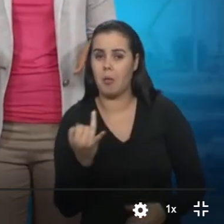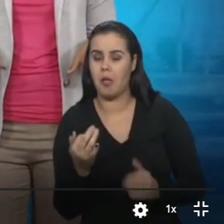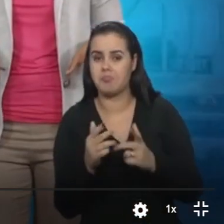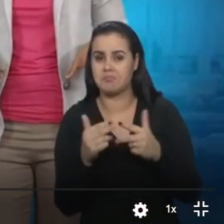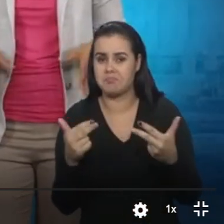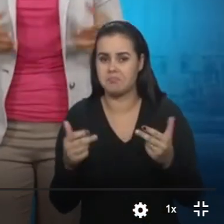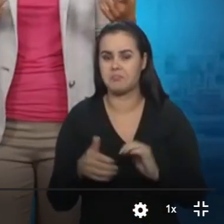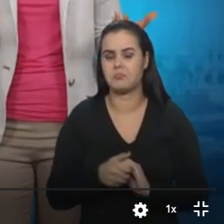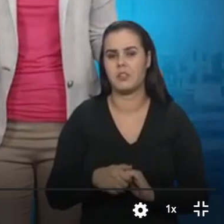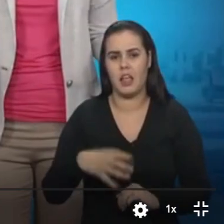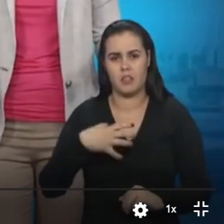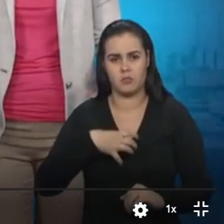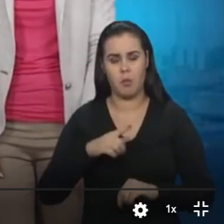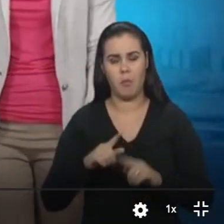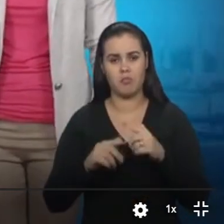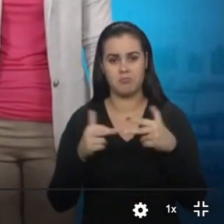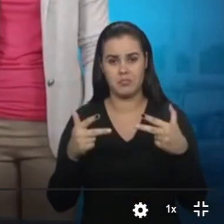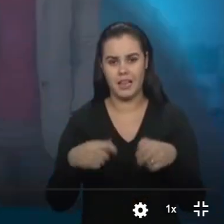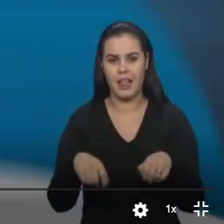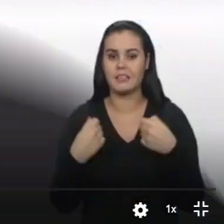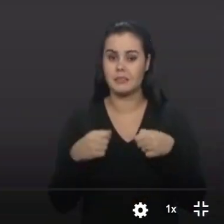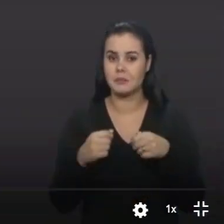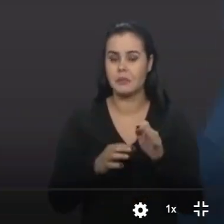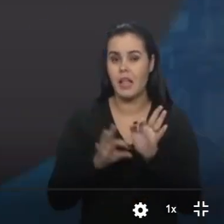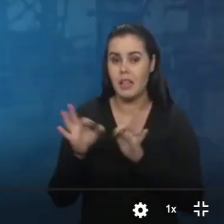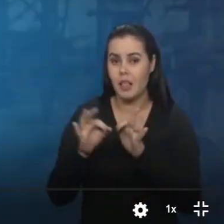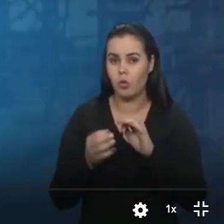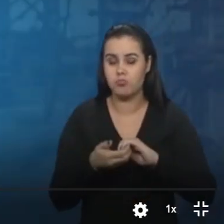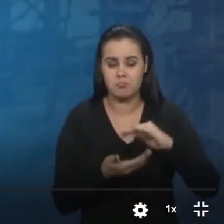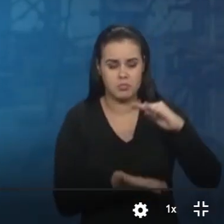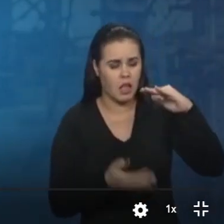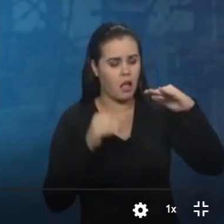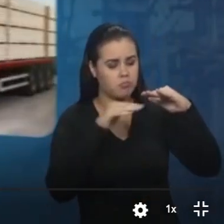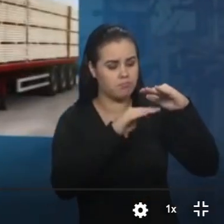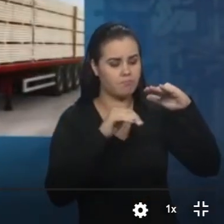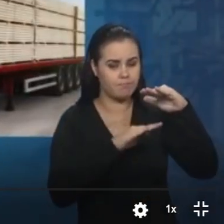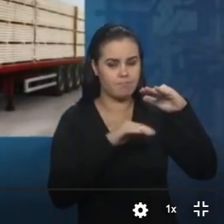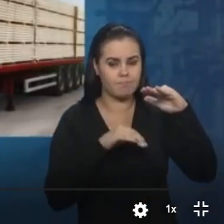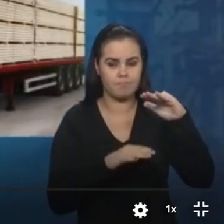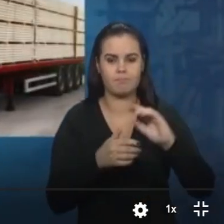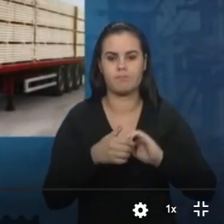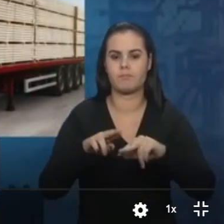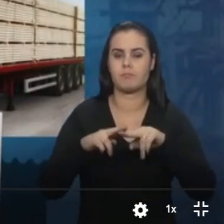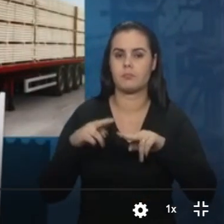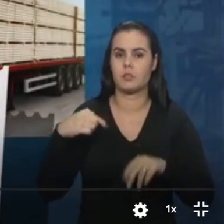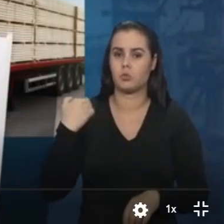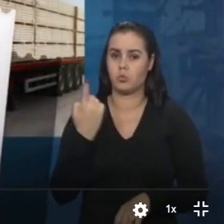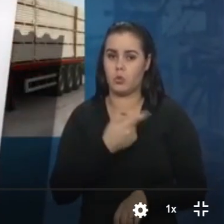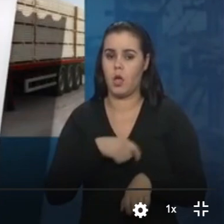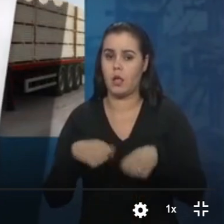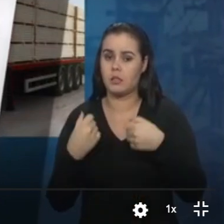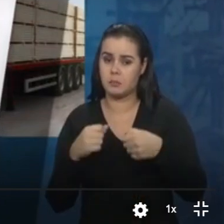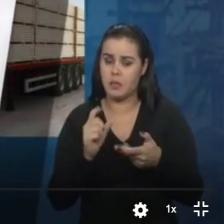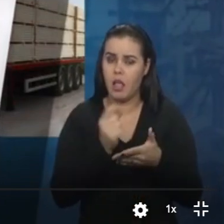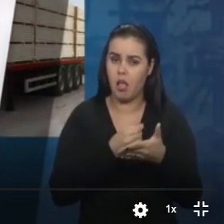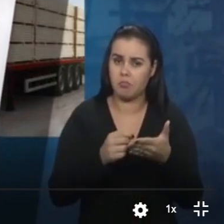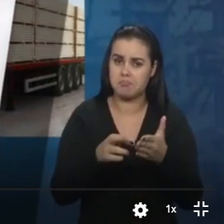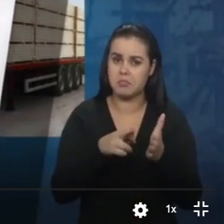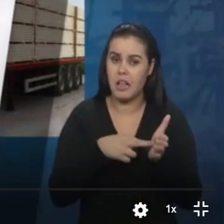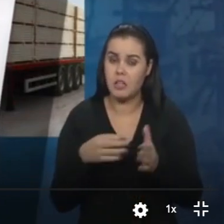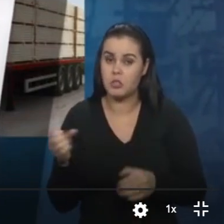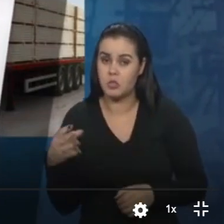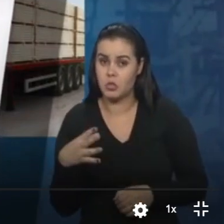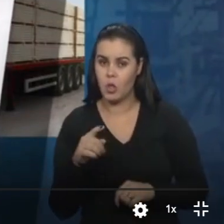tipos de materiais, é necessário o controle de estoque. Nesse processo, devemos preencher uma ficha na chegada de novos